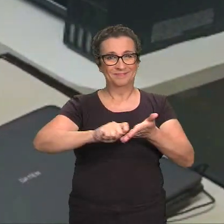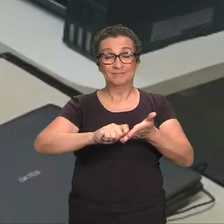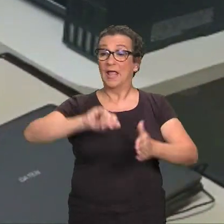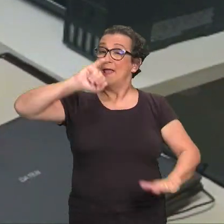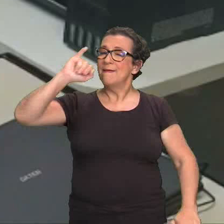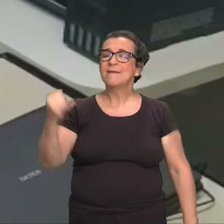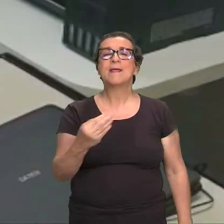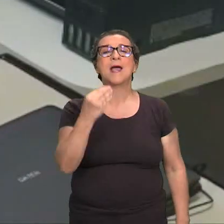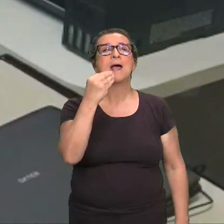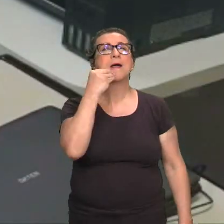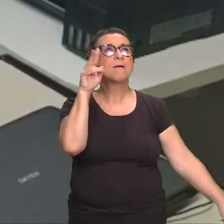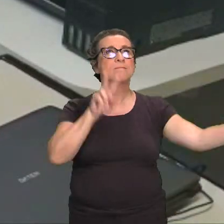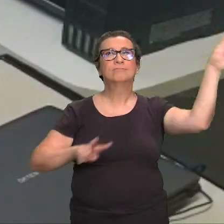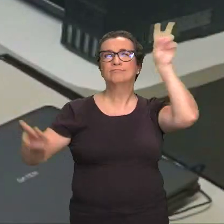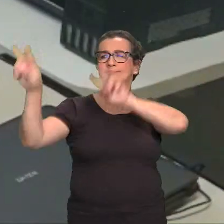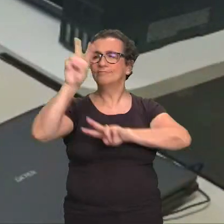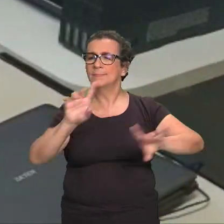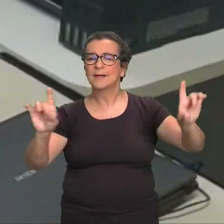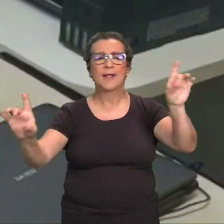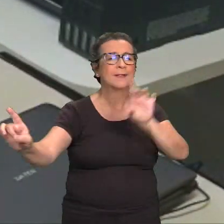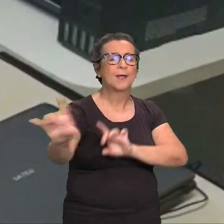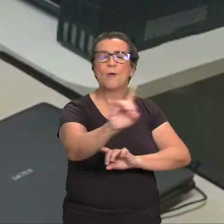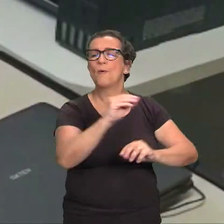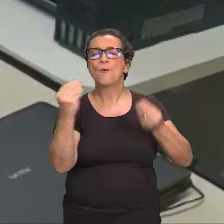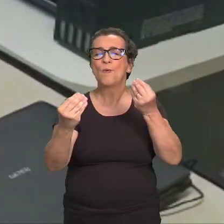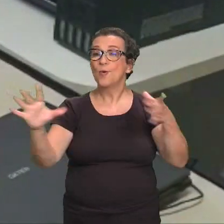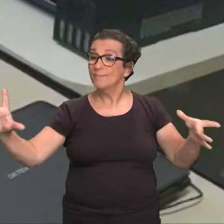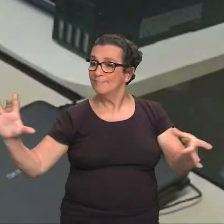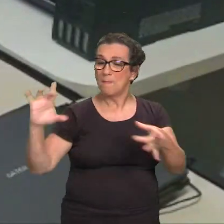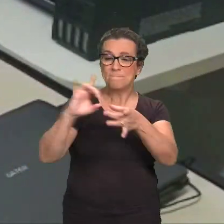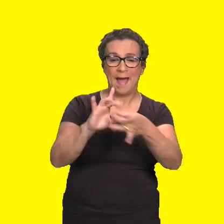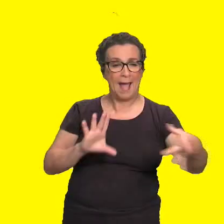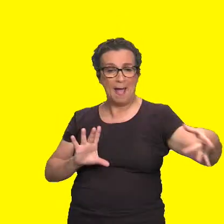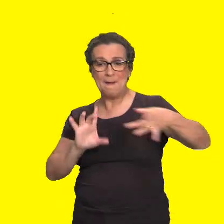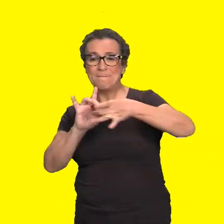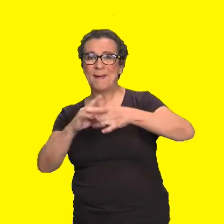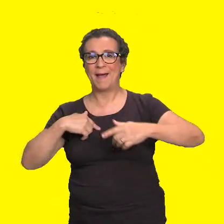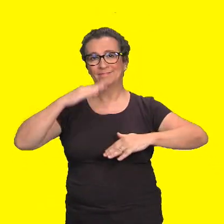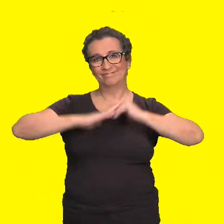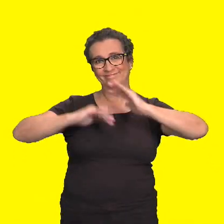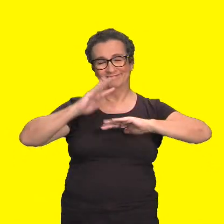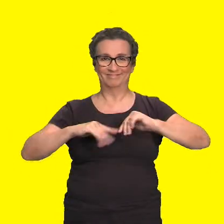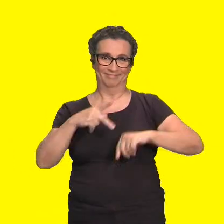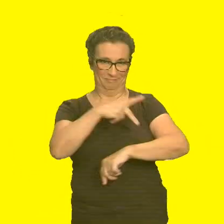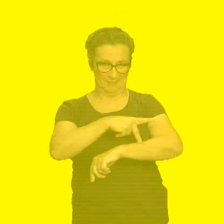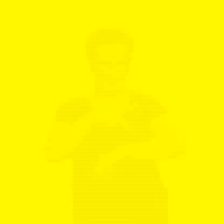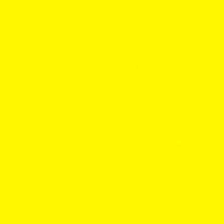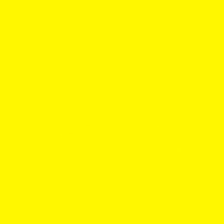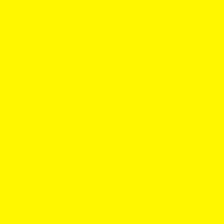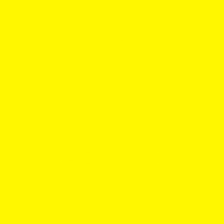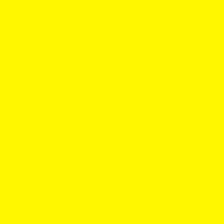E aproveitar a leitura do mundo de cada um para o cumprimento dos nossos fazeres pedagógicos.